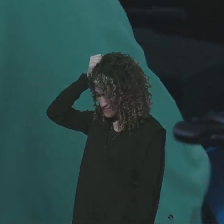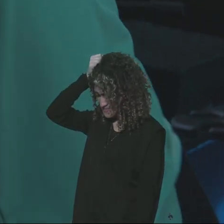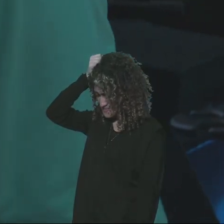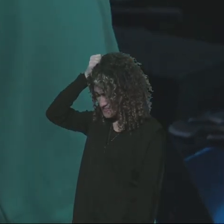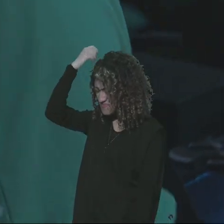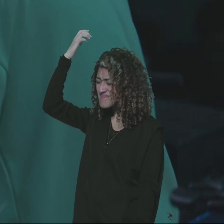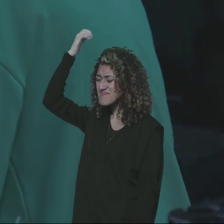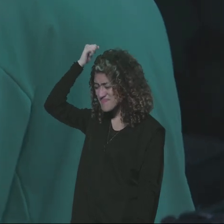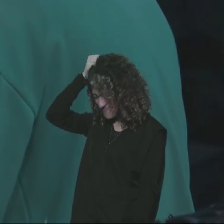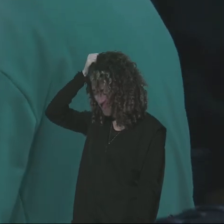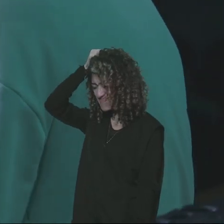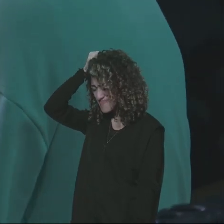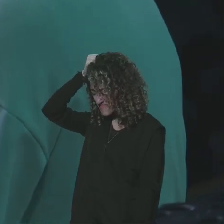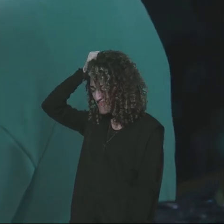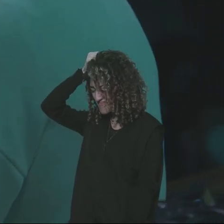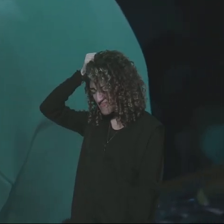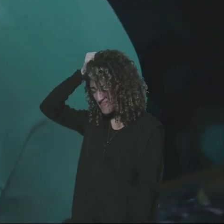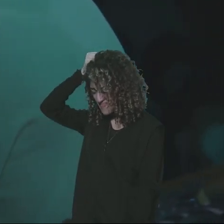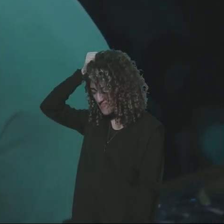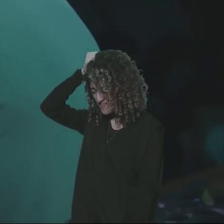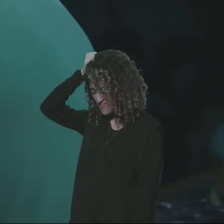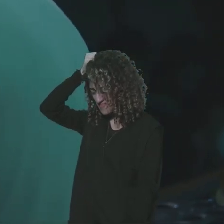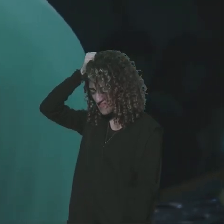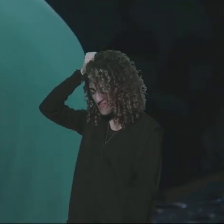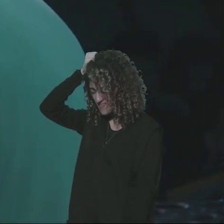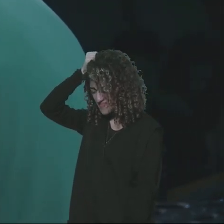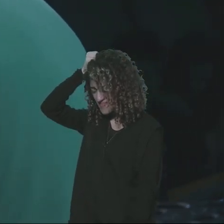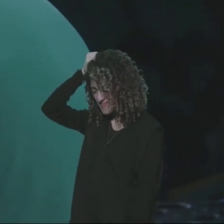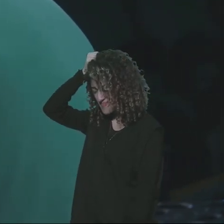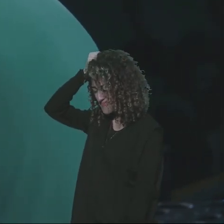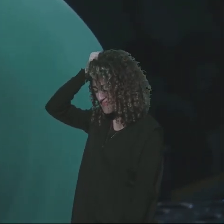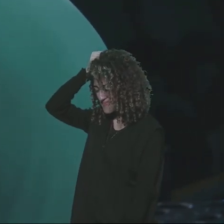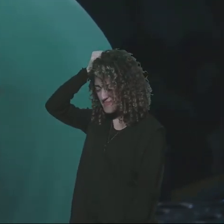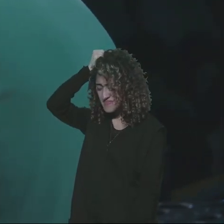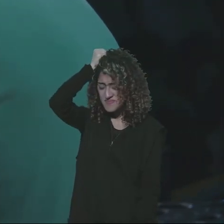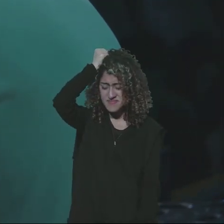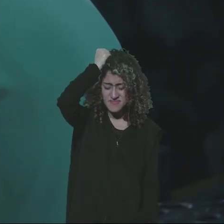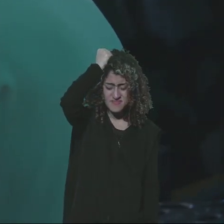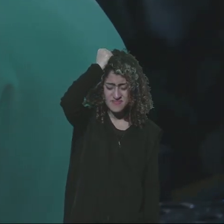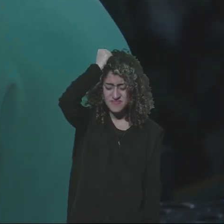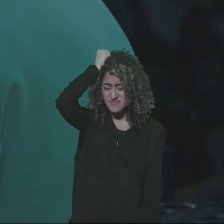me arrepender de tantas vezes que